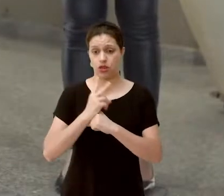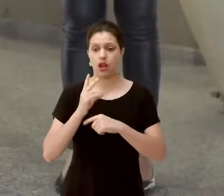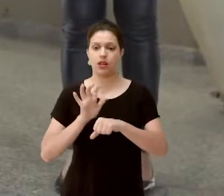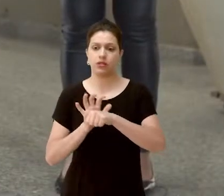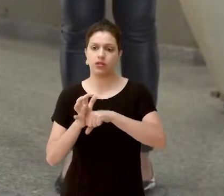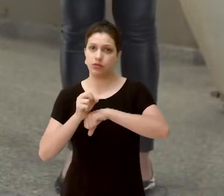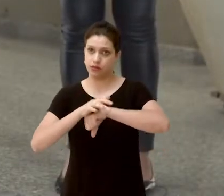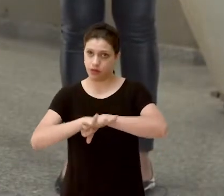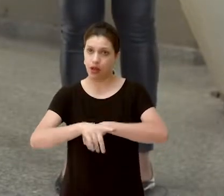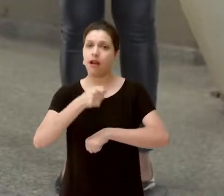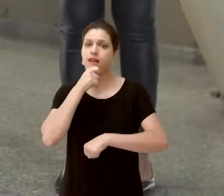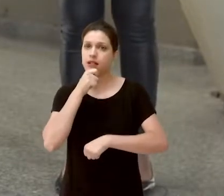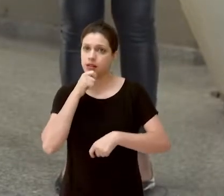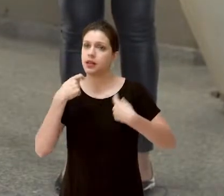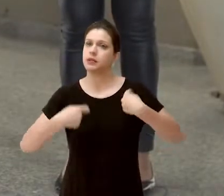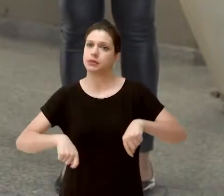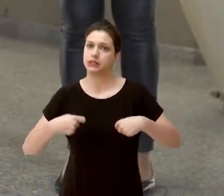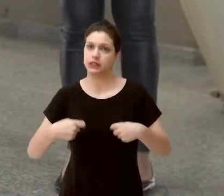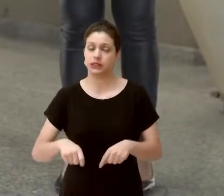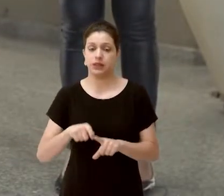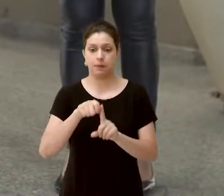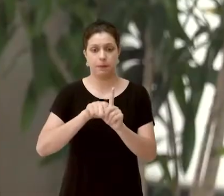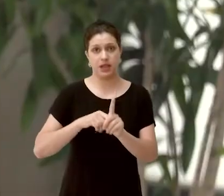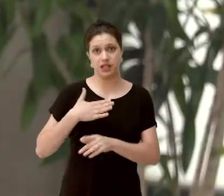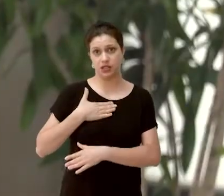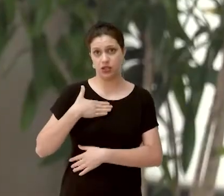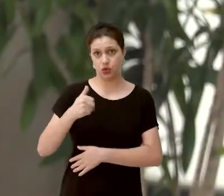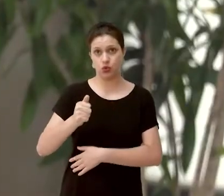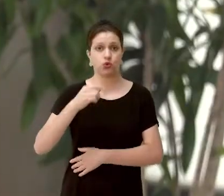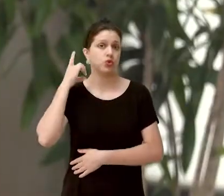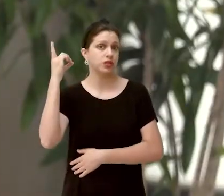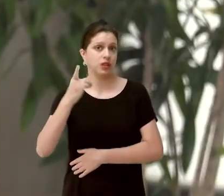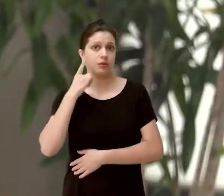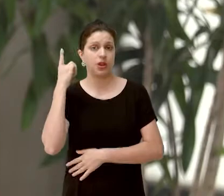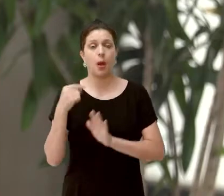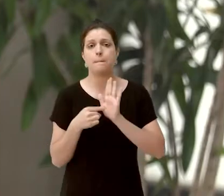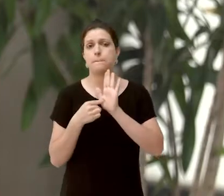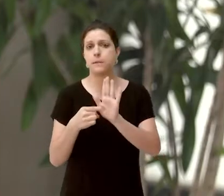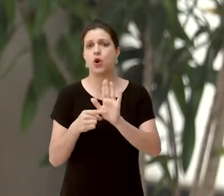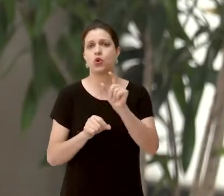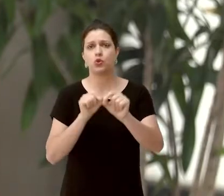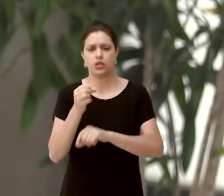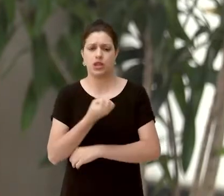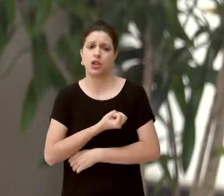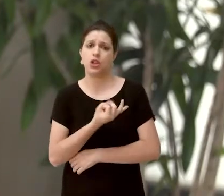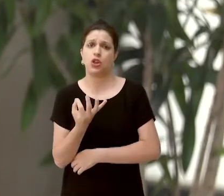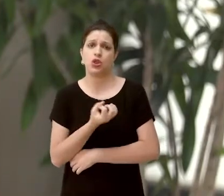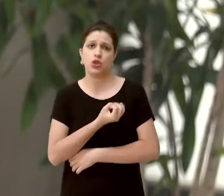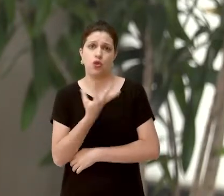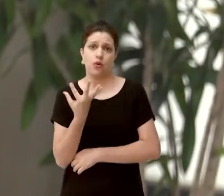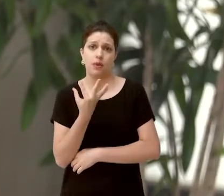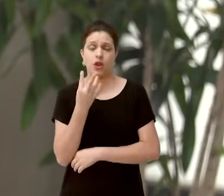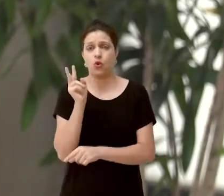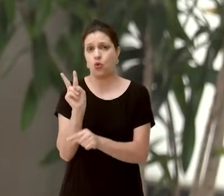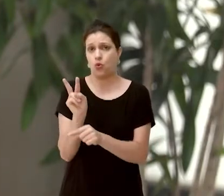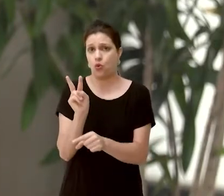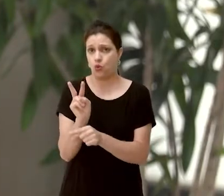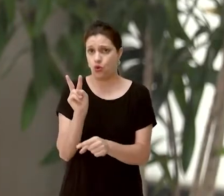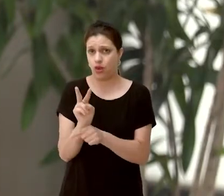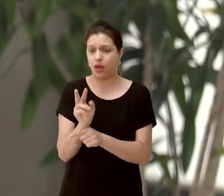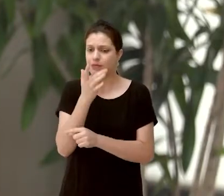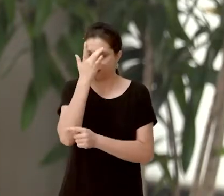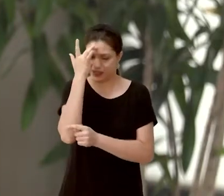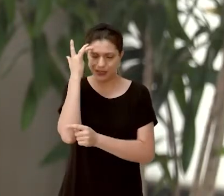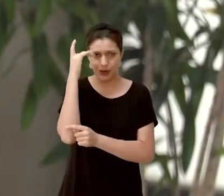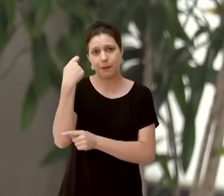Cuidados com o coronavírus ainda eram exigidos. E em agosto, os deputados alertavam sobre os números e sobre